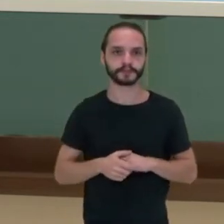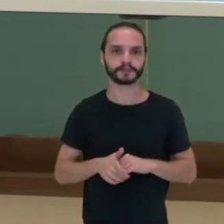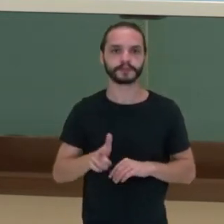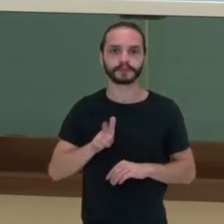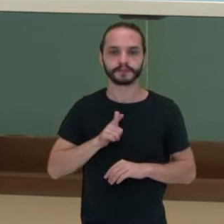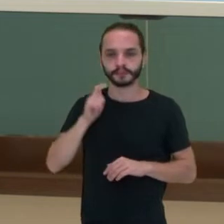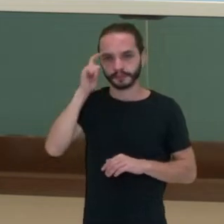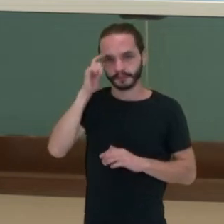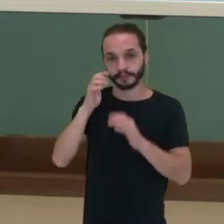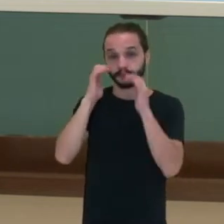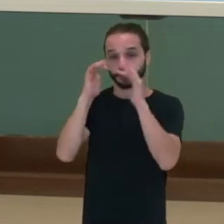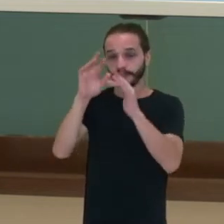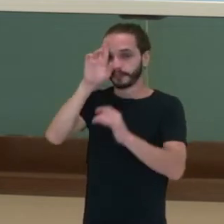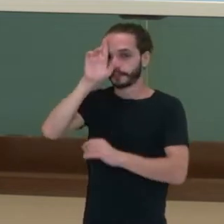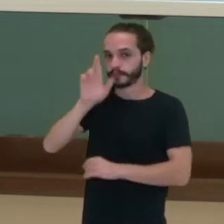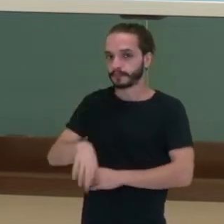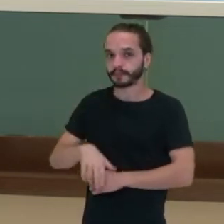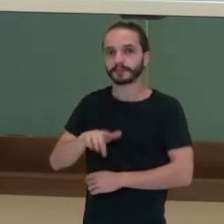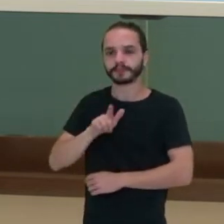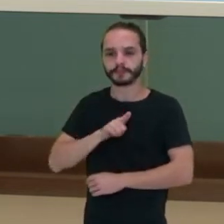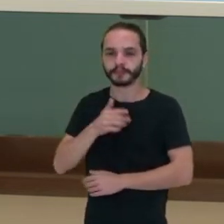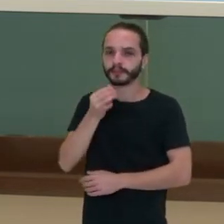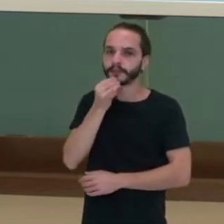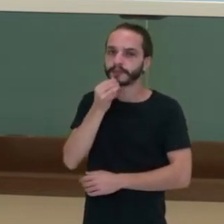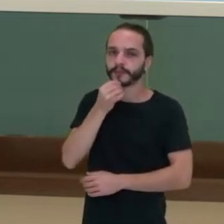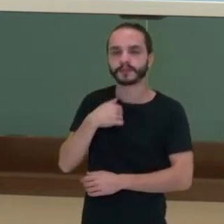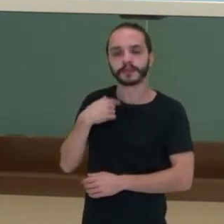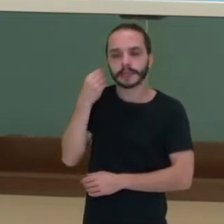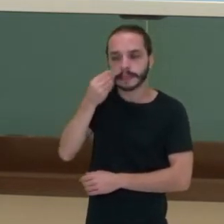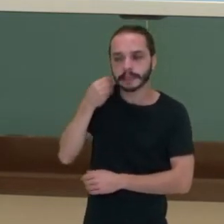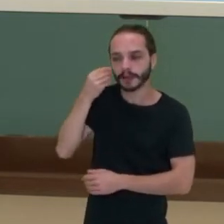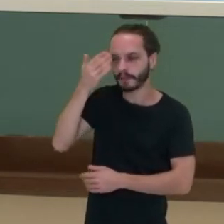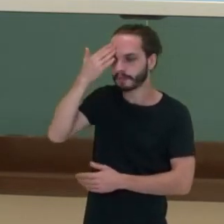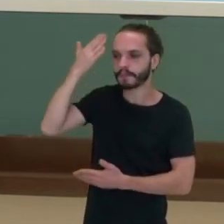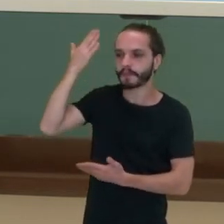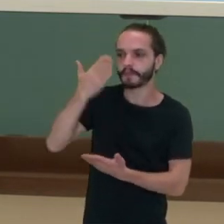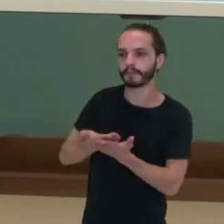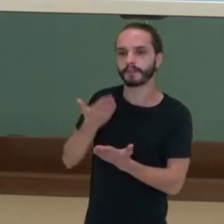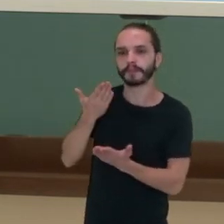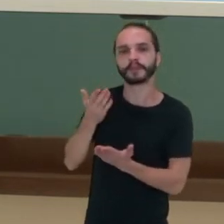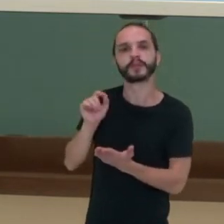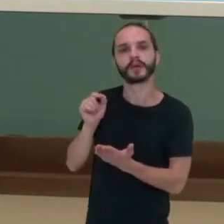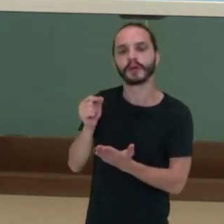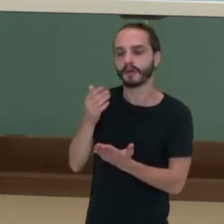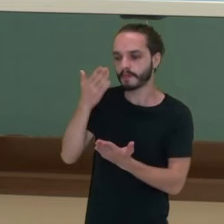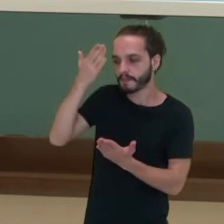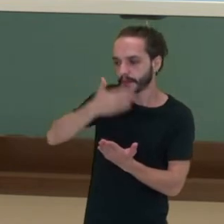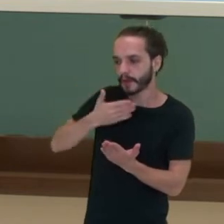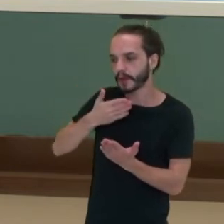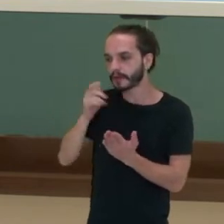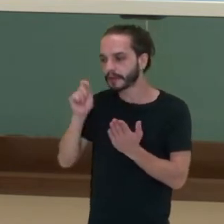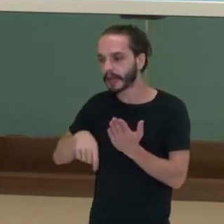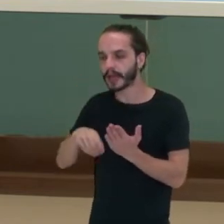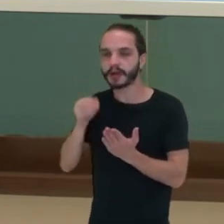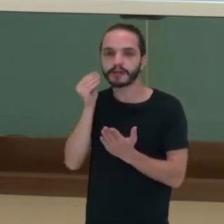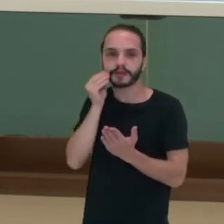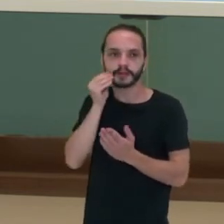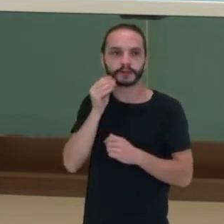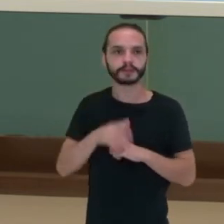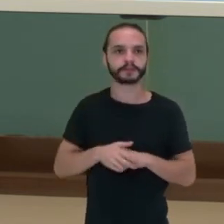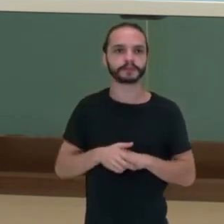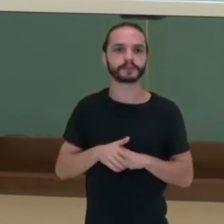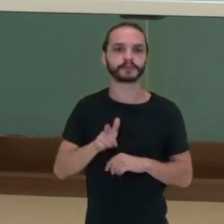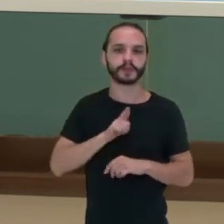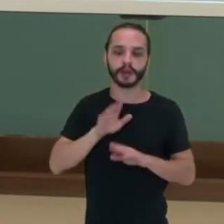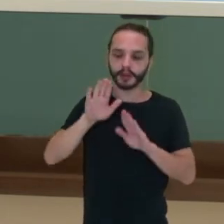pela razão, ou seja, você comprova alguma coisa exatamente através da prova se aquilo era mito ou realidade. Você tem a dignidade do